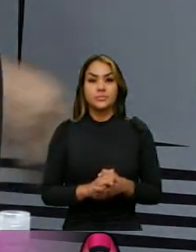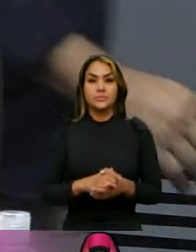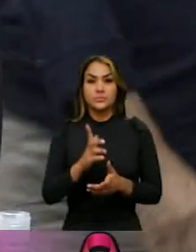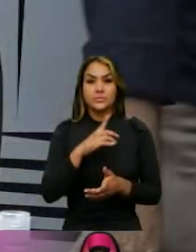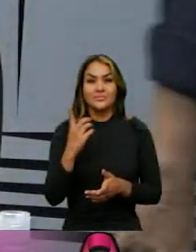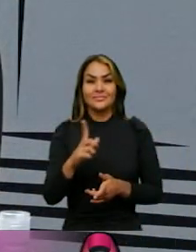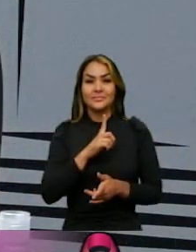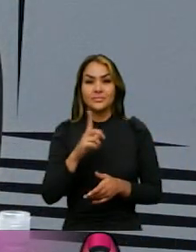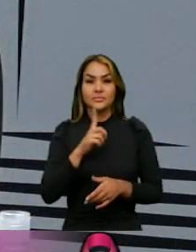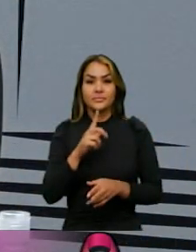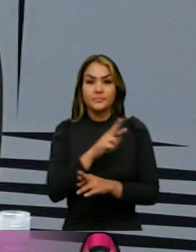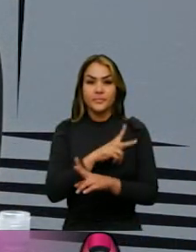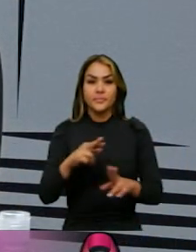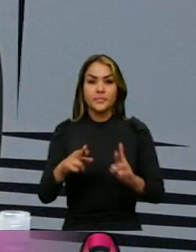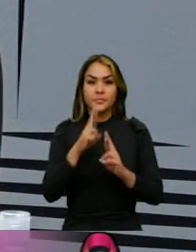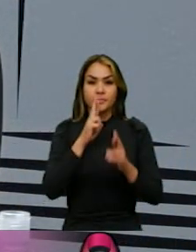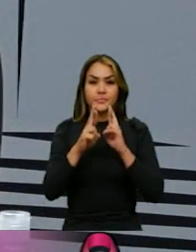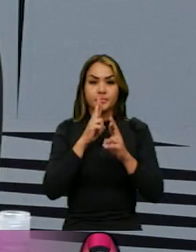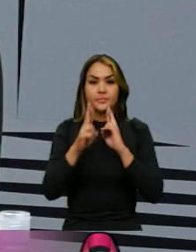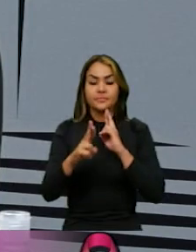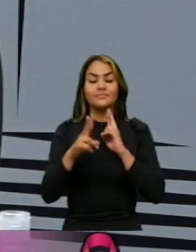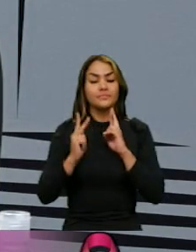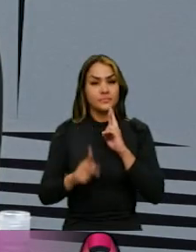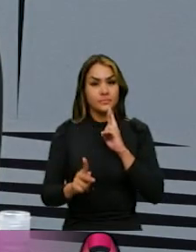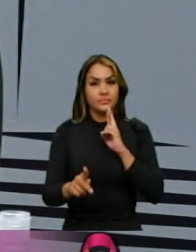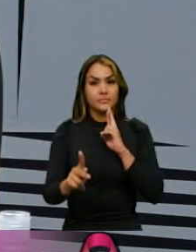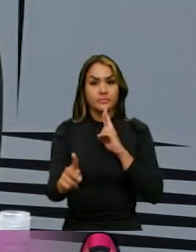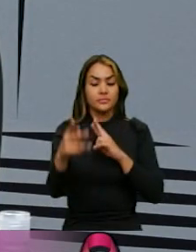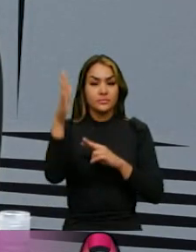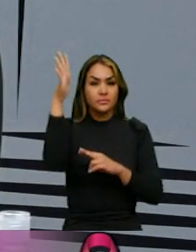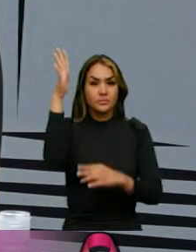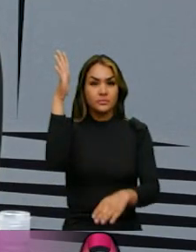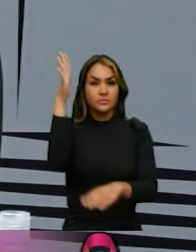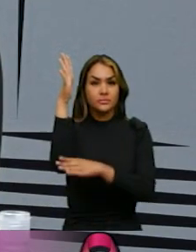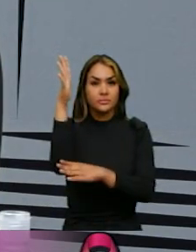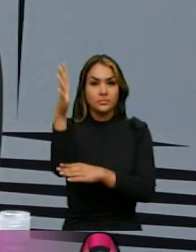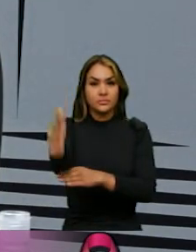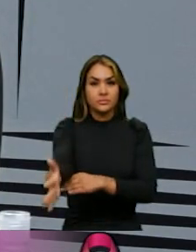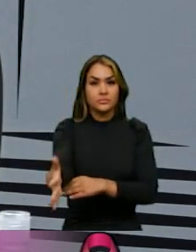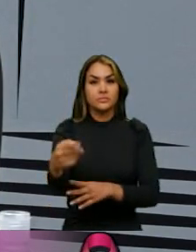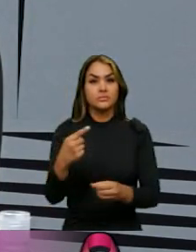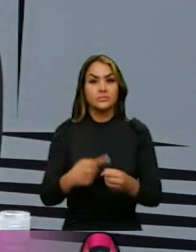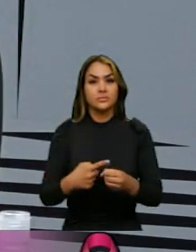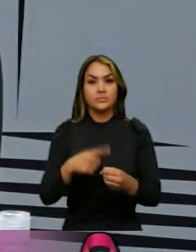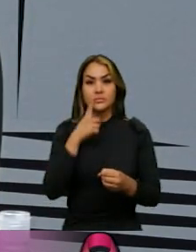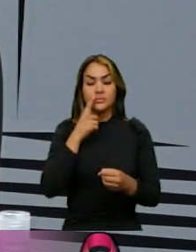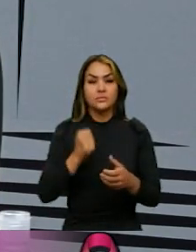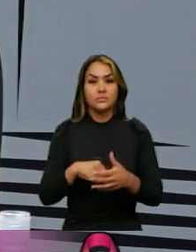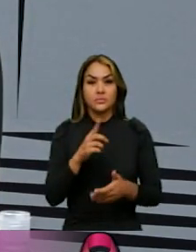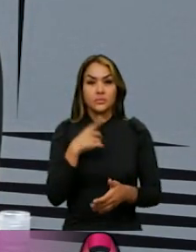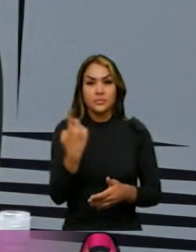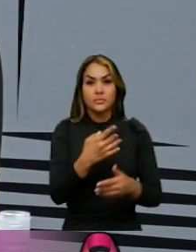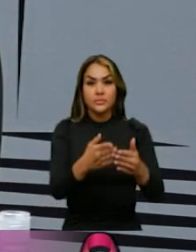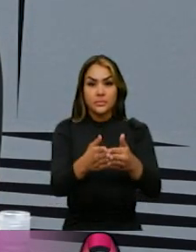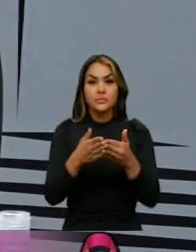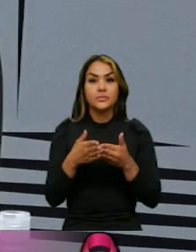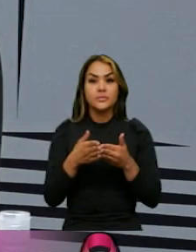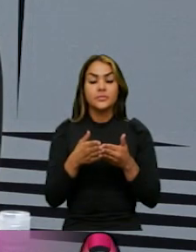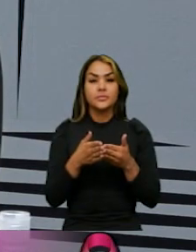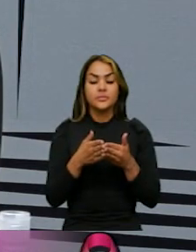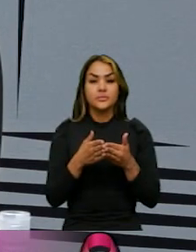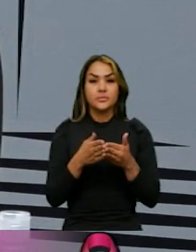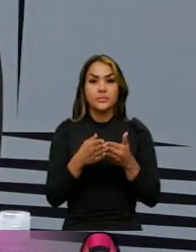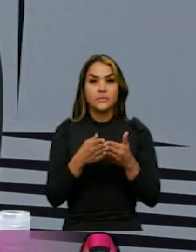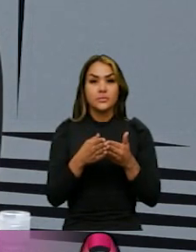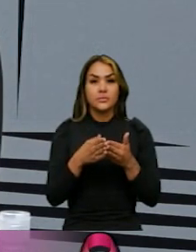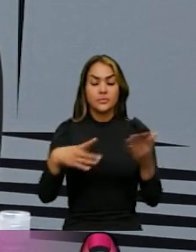recebido inúmeras reclamações e de forma recorrente sobre cortes de árvores em nosso município, requeremos ouvido plenário na forma regimental,